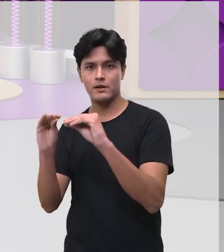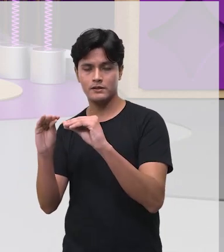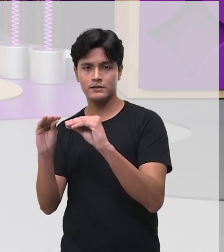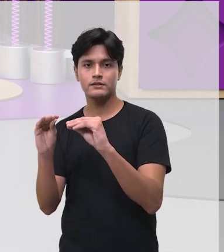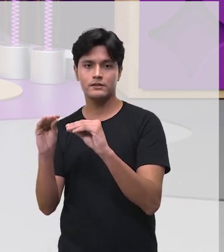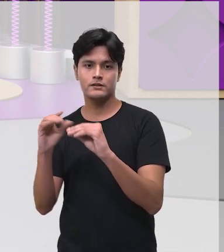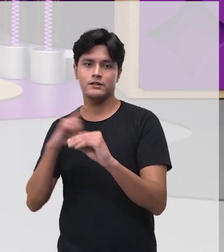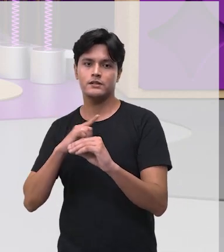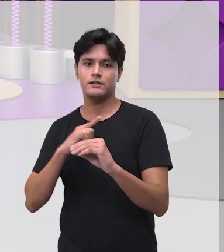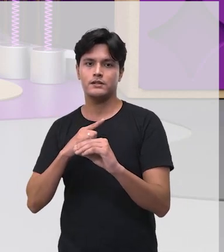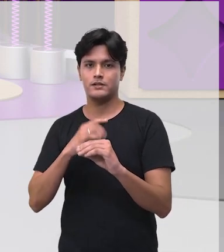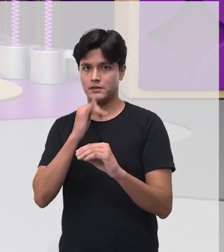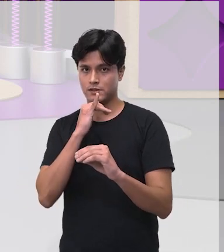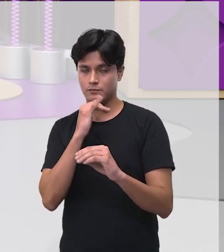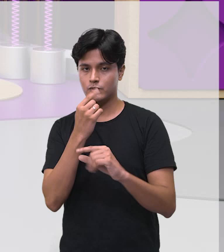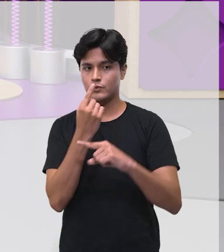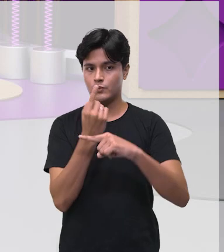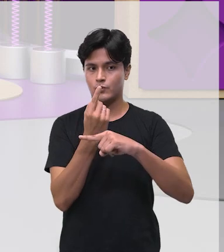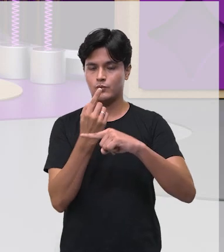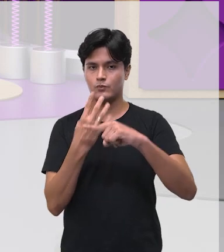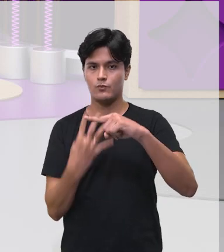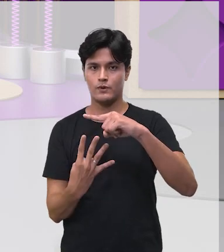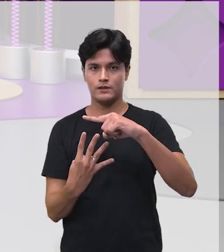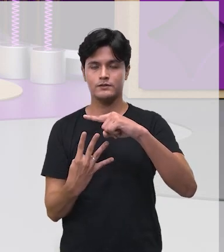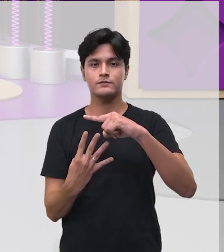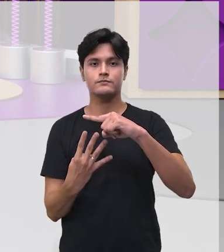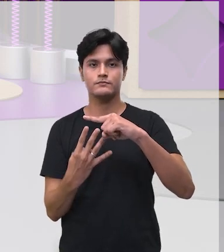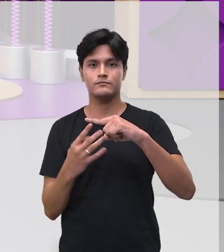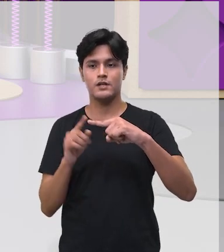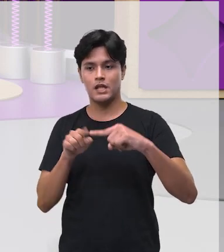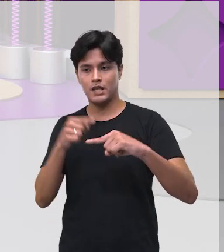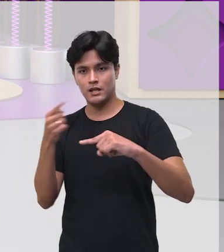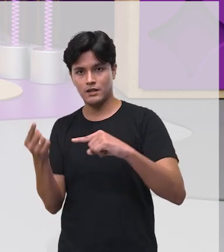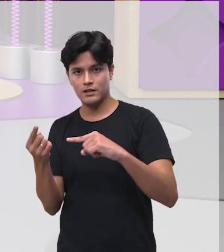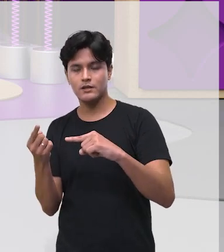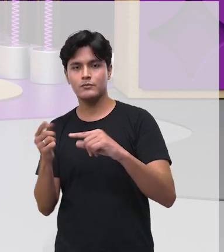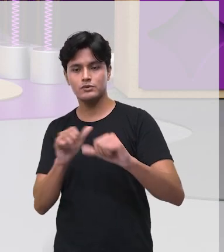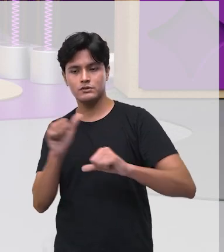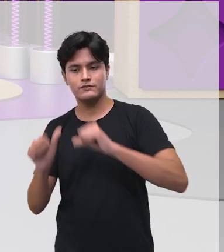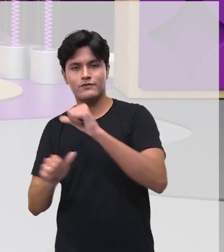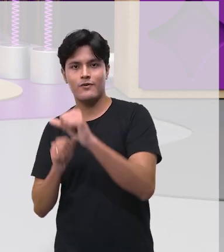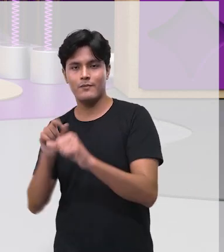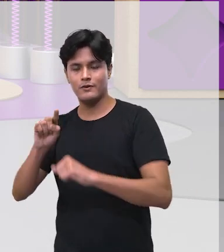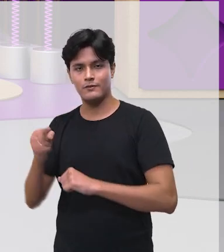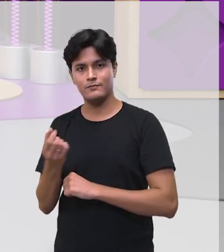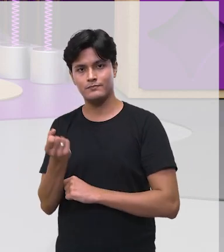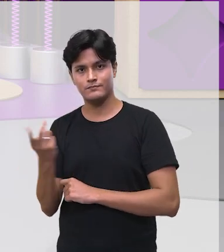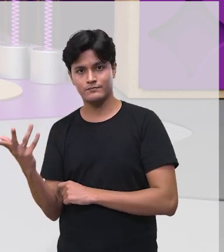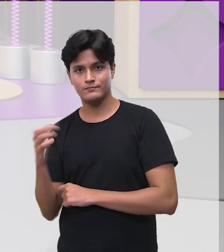ali 1 sobre 4, perdão. Depois, transformando para número decimal, eu vou ter